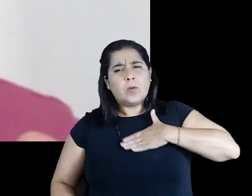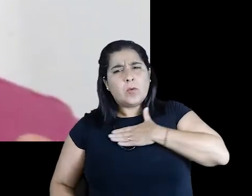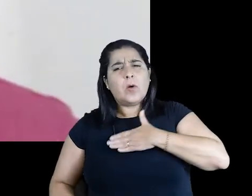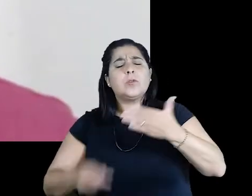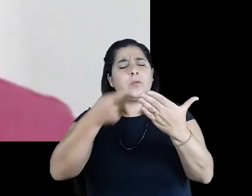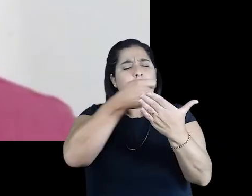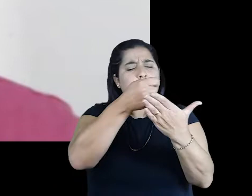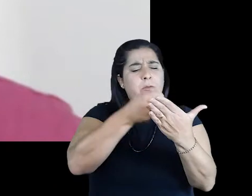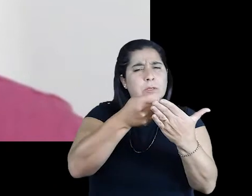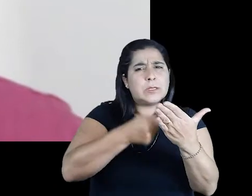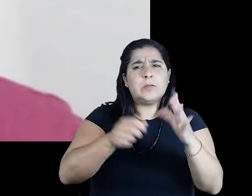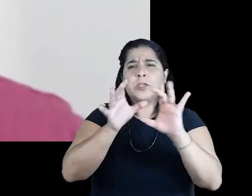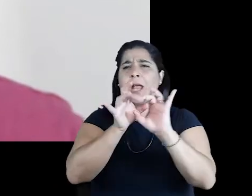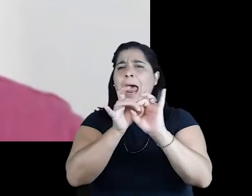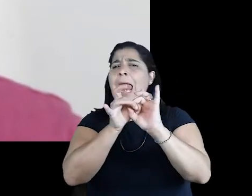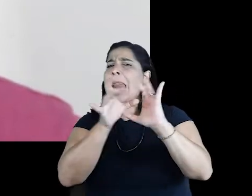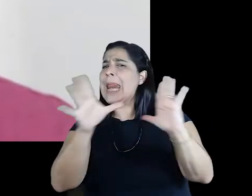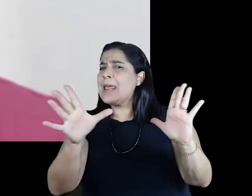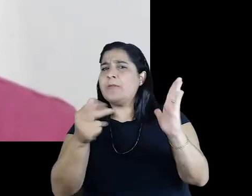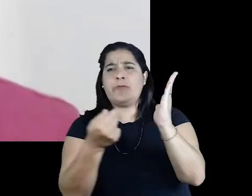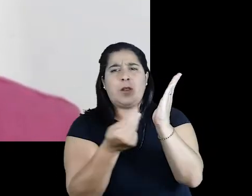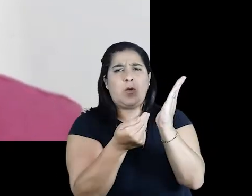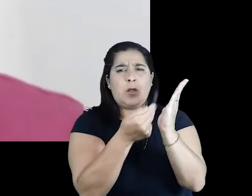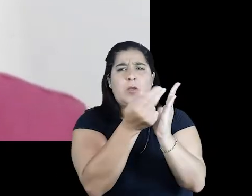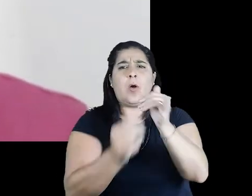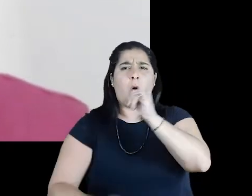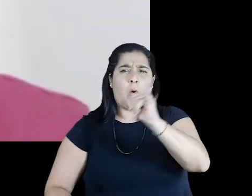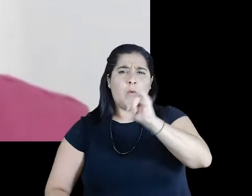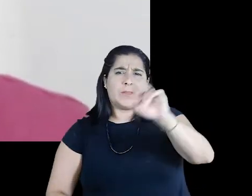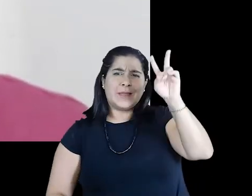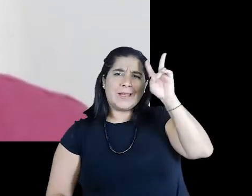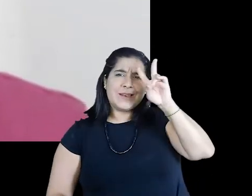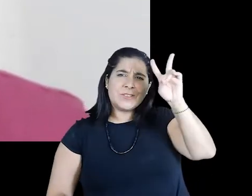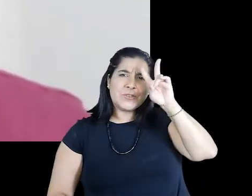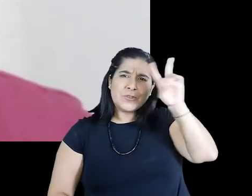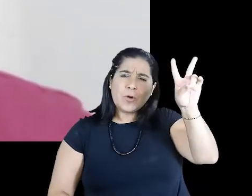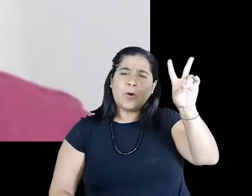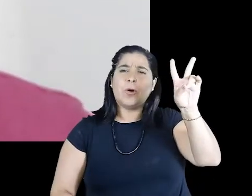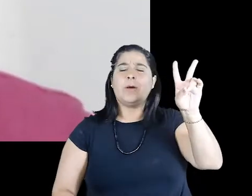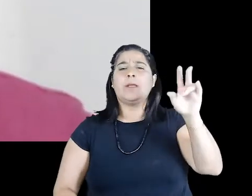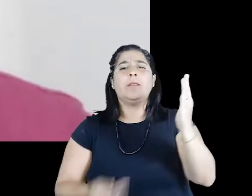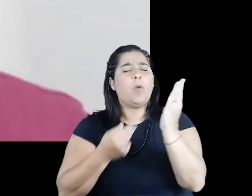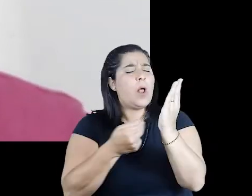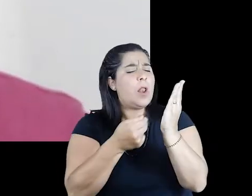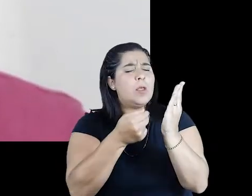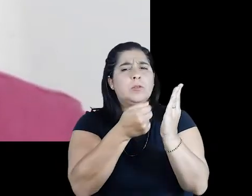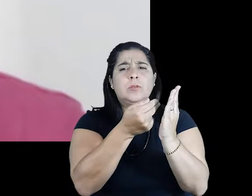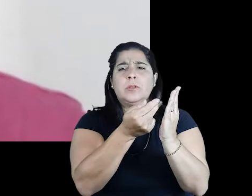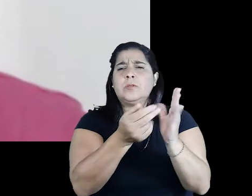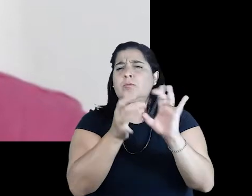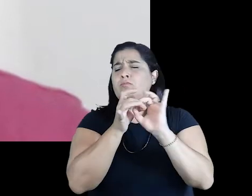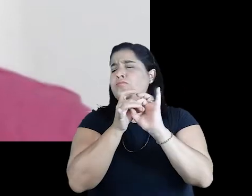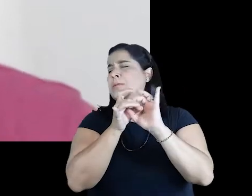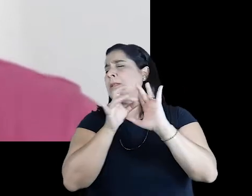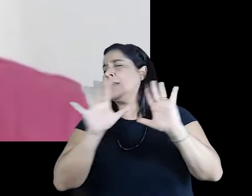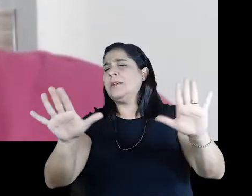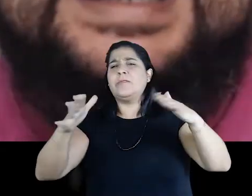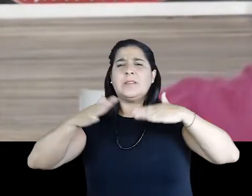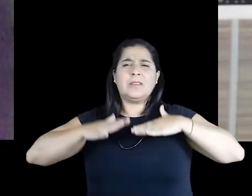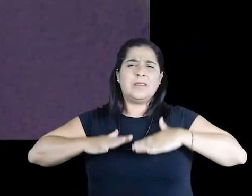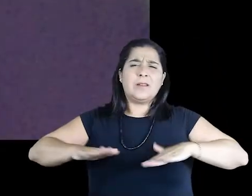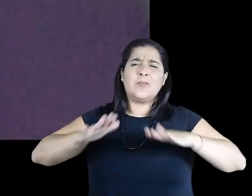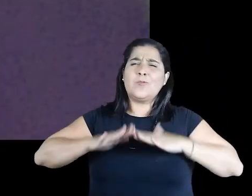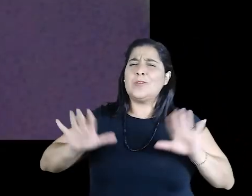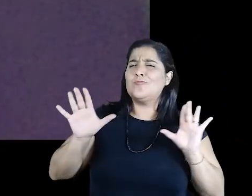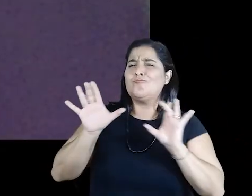que o ilustrador conte a história. E aí a Nietzsche ficou muito à vontade nisso. E ela somou